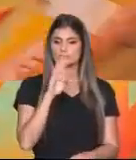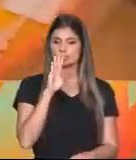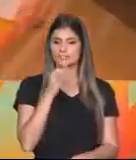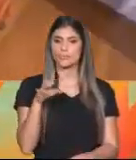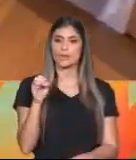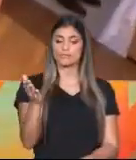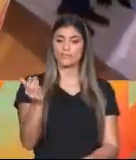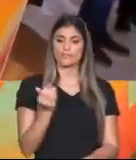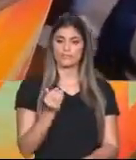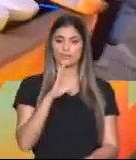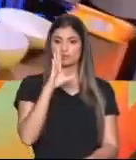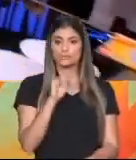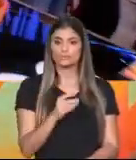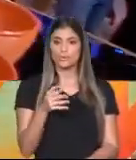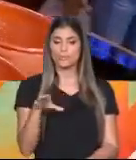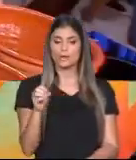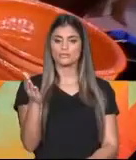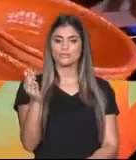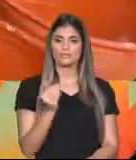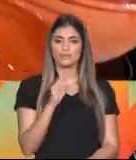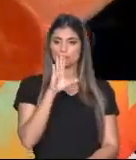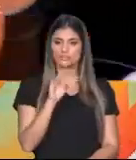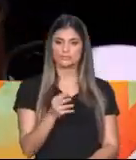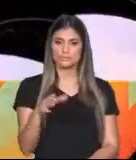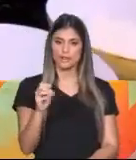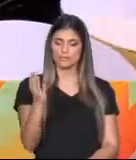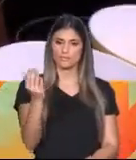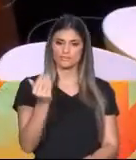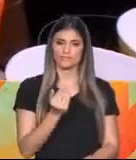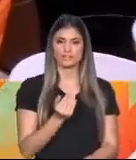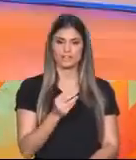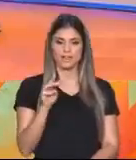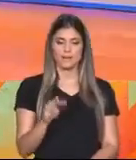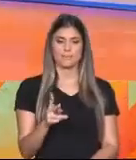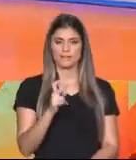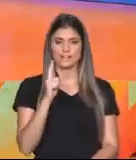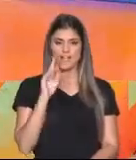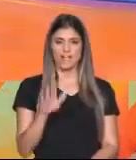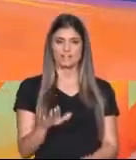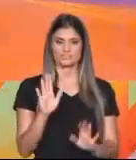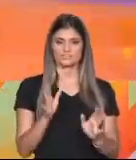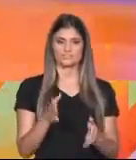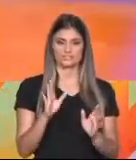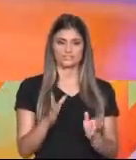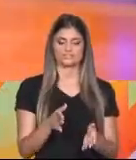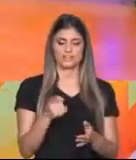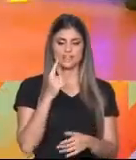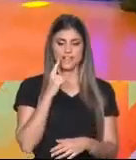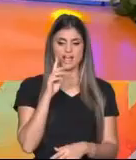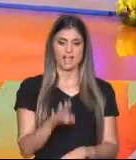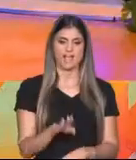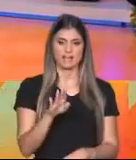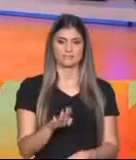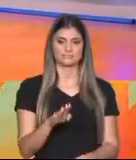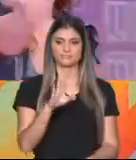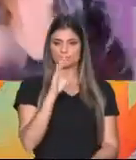bem. Não sabes o pão bem, não sabes o pão bem. A Maria já cá está, o Zé está cá também. Não